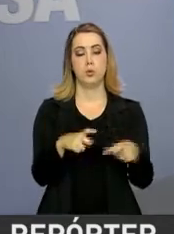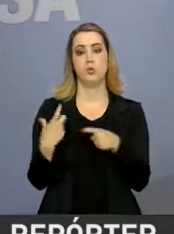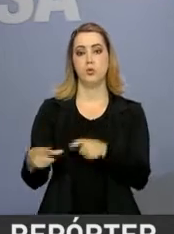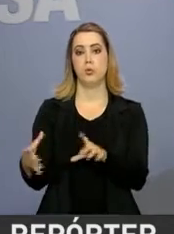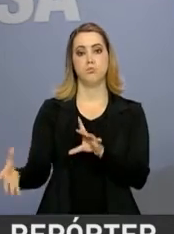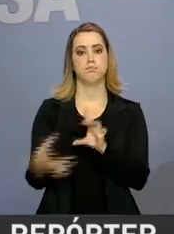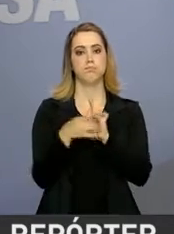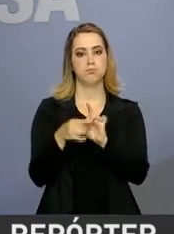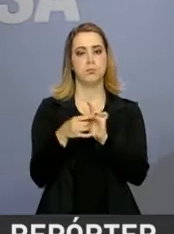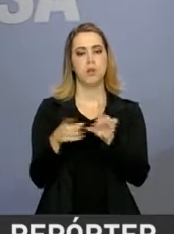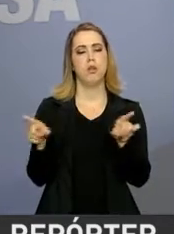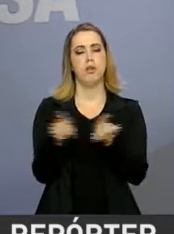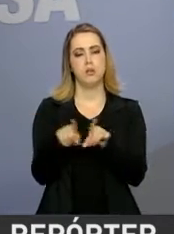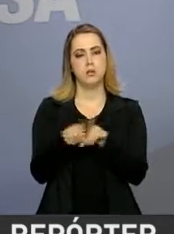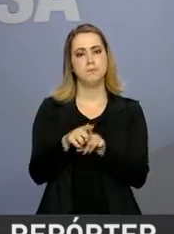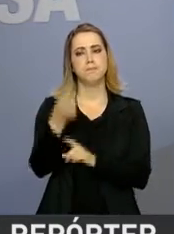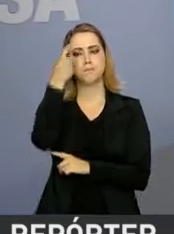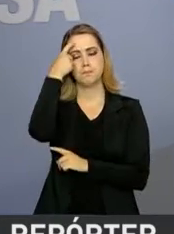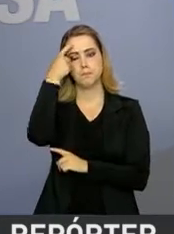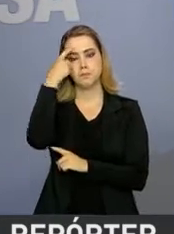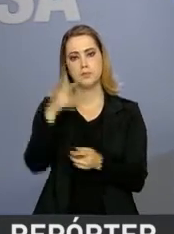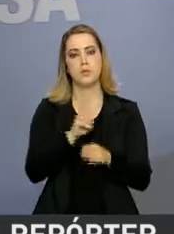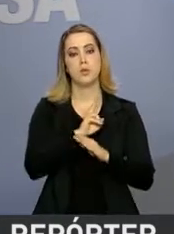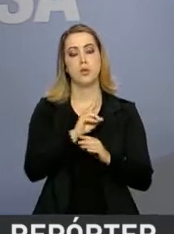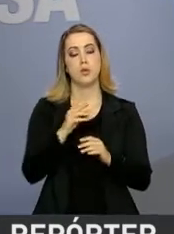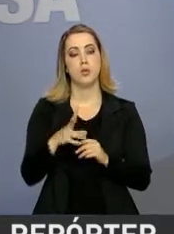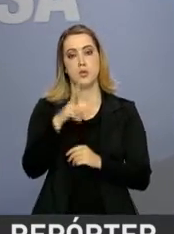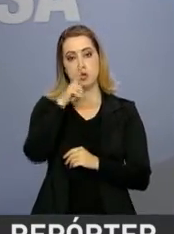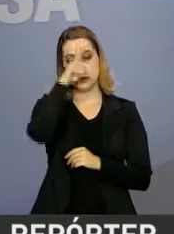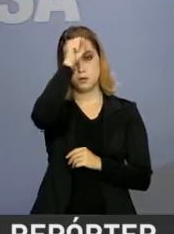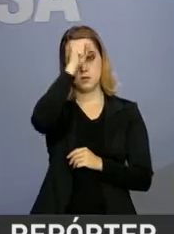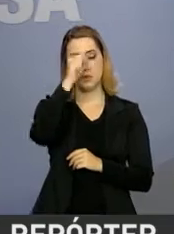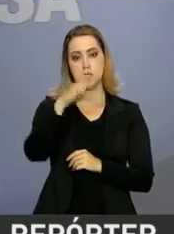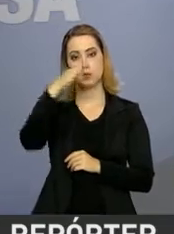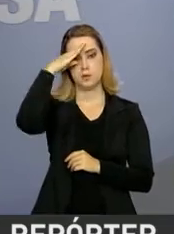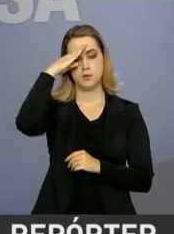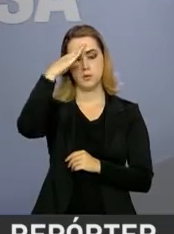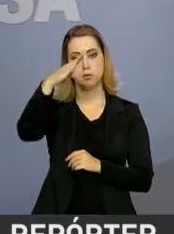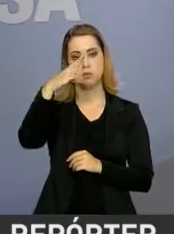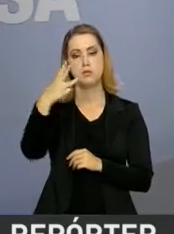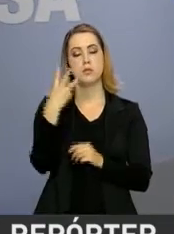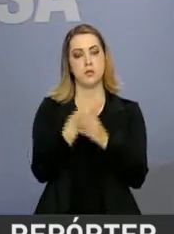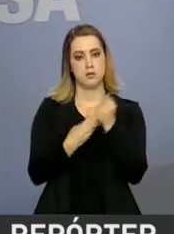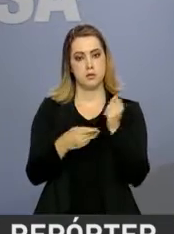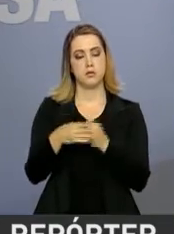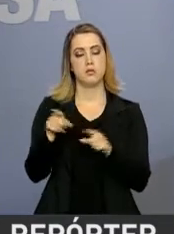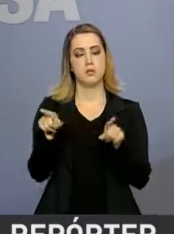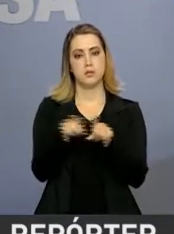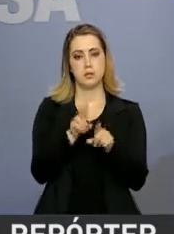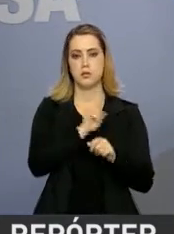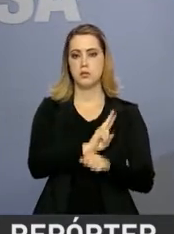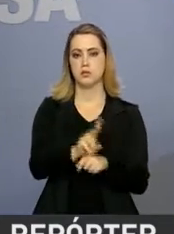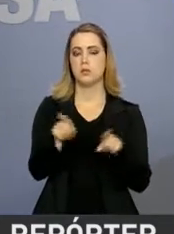de reflexão com as forças da defesa, as 3 forças da defesa, mais todas as forças da segurança